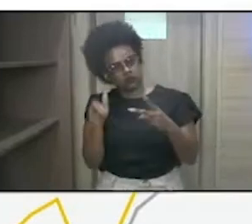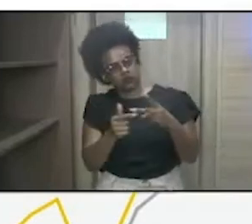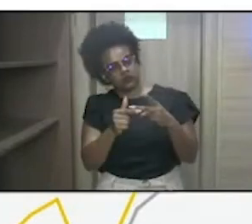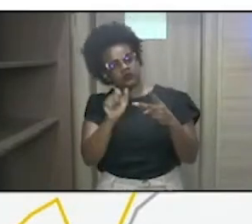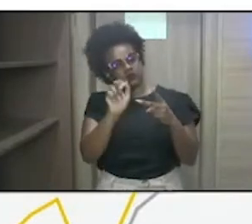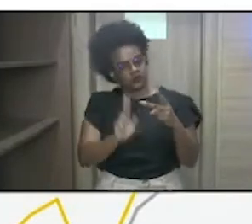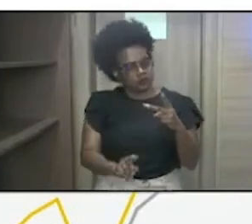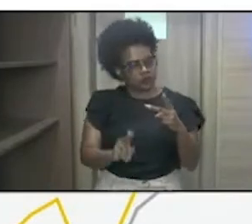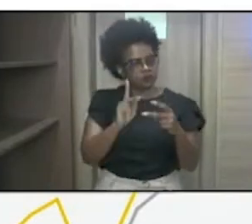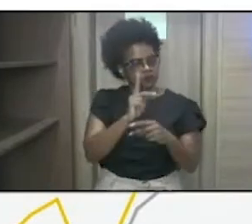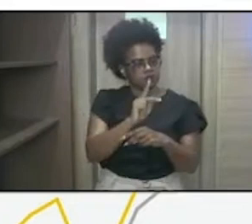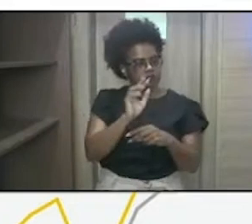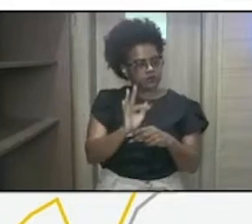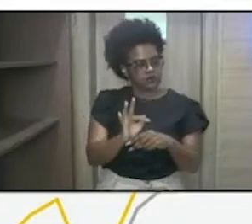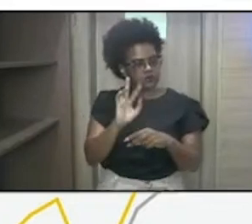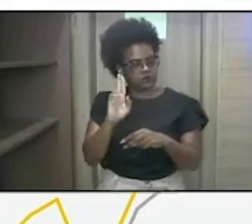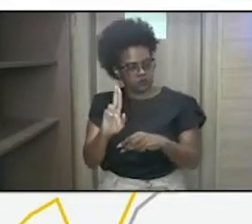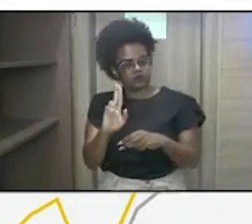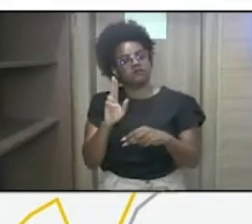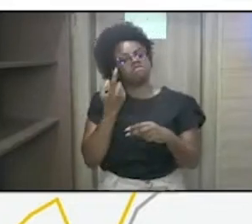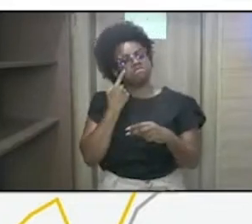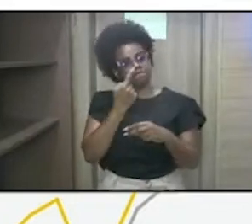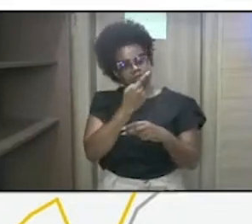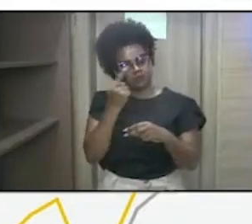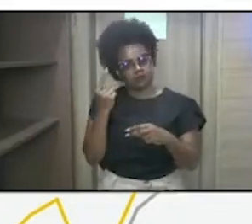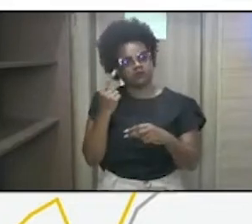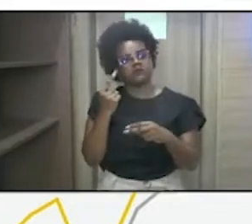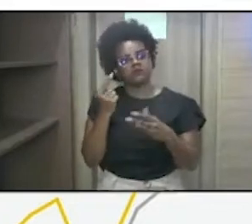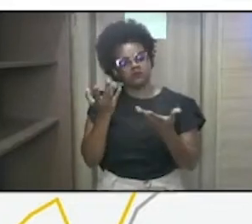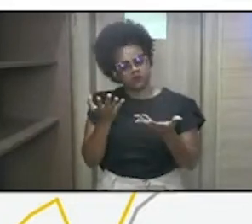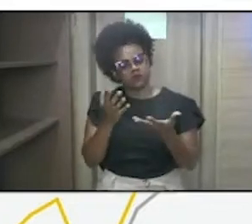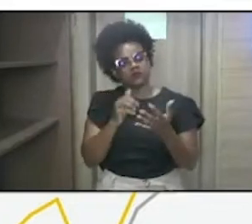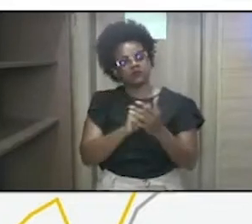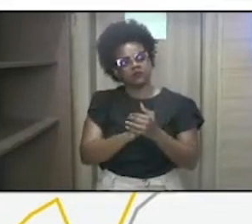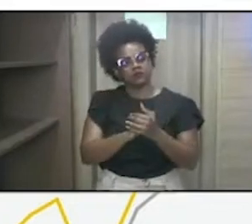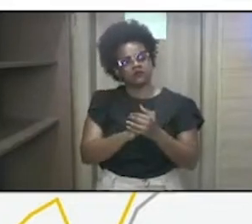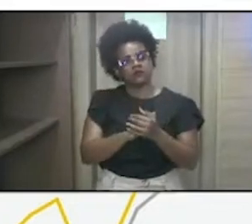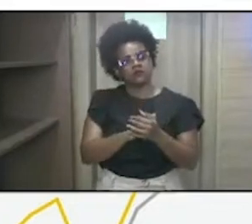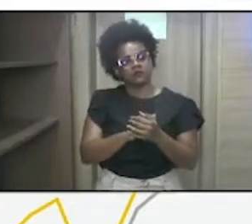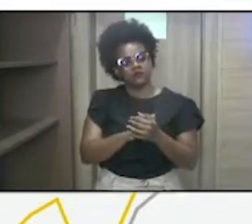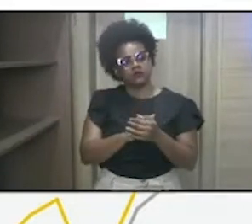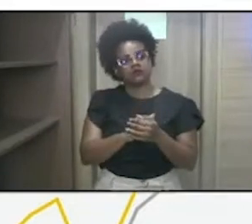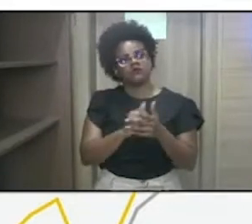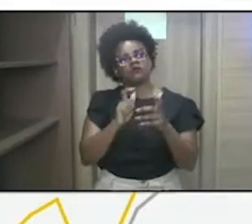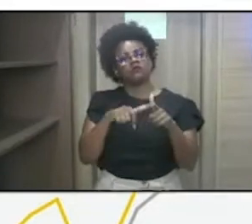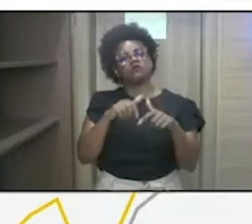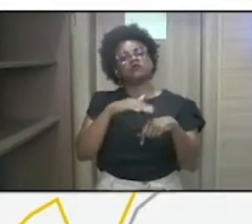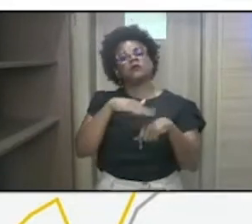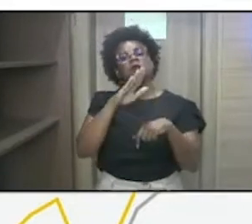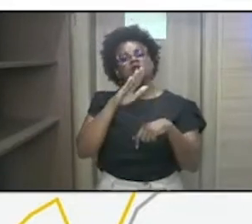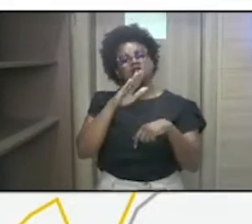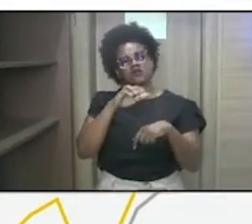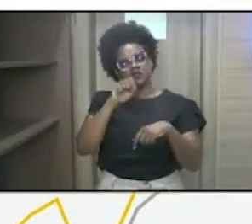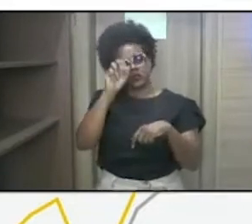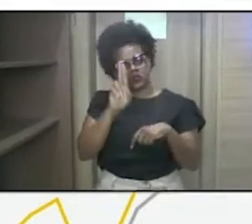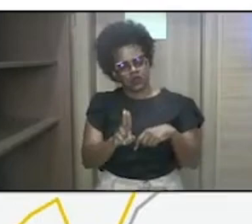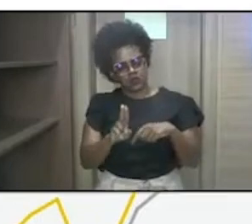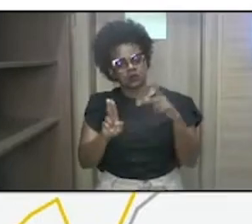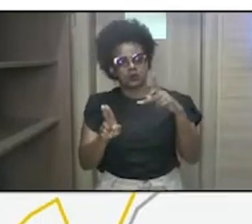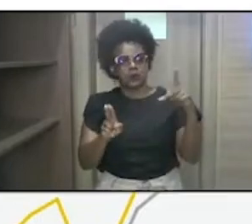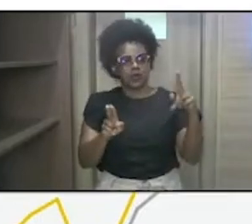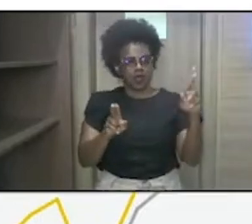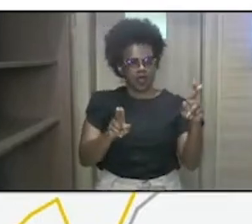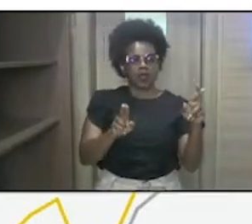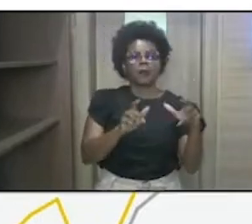Sudeste. A PFU, curiosamente, mais comum na região Sudeste e a PPR mais comum na